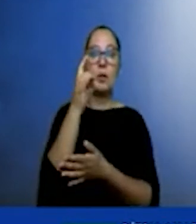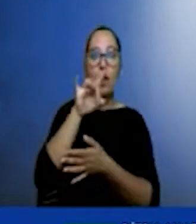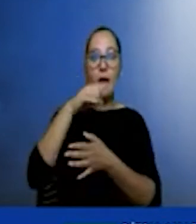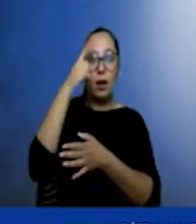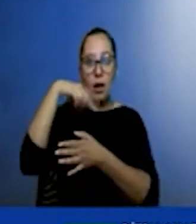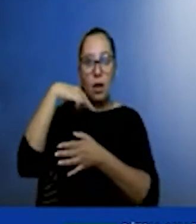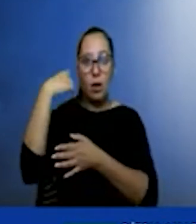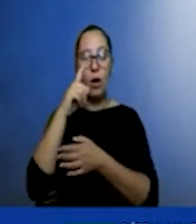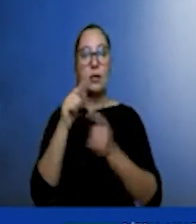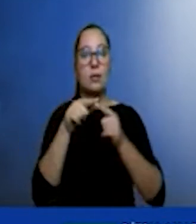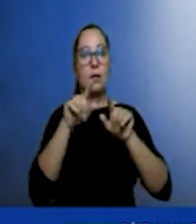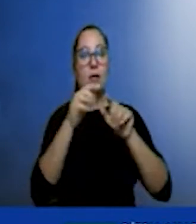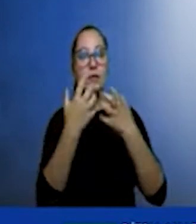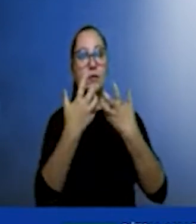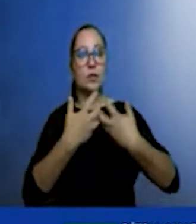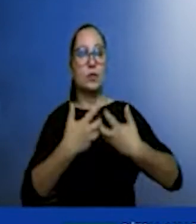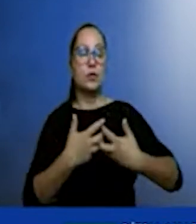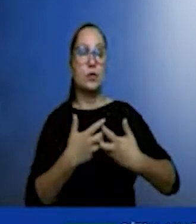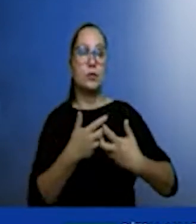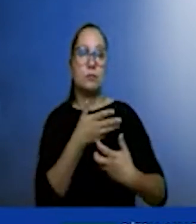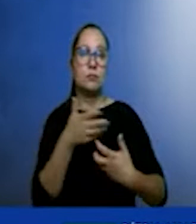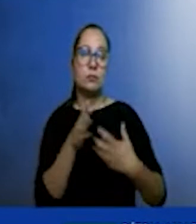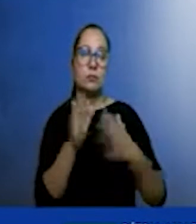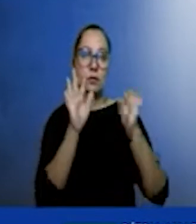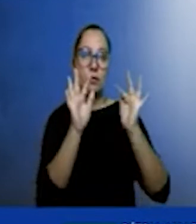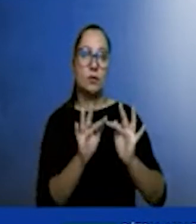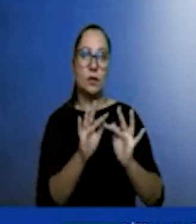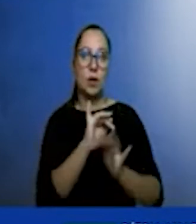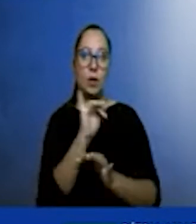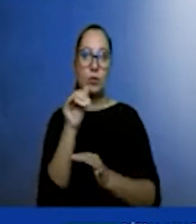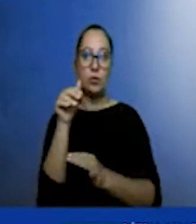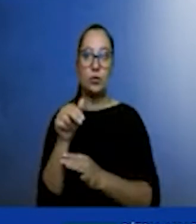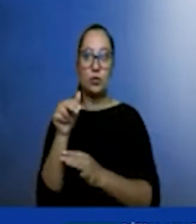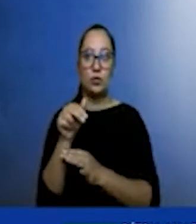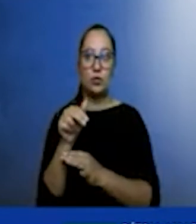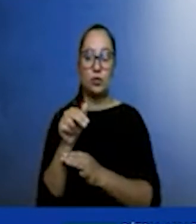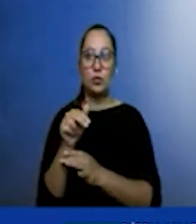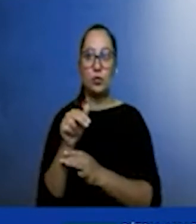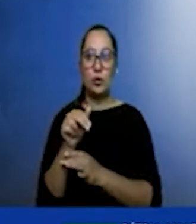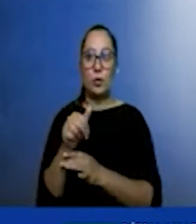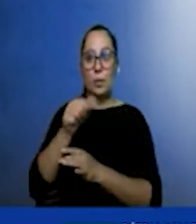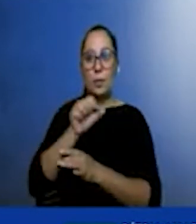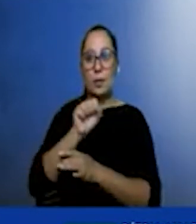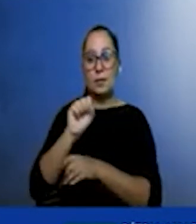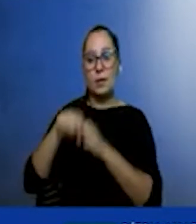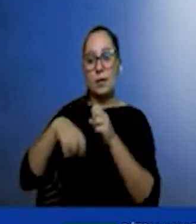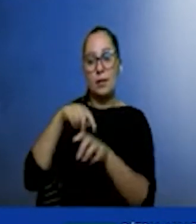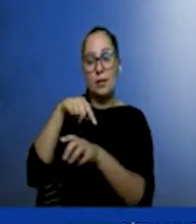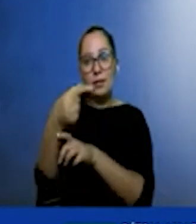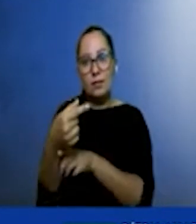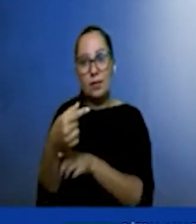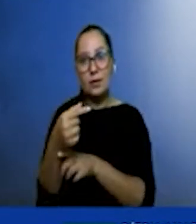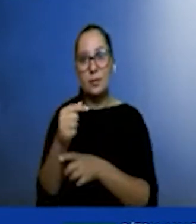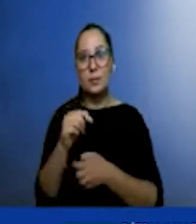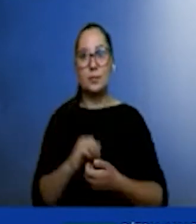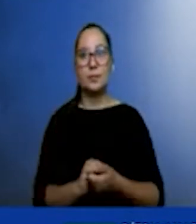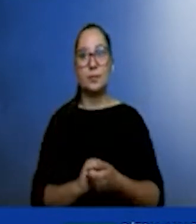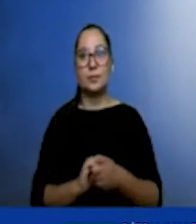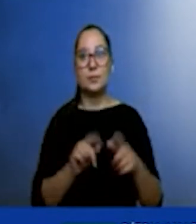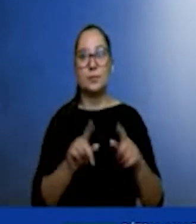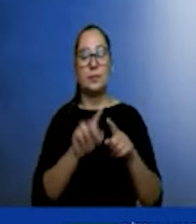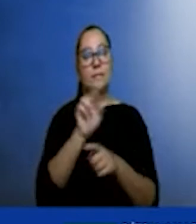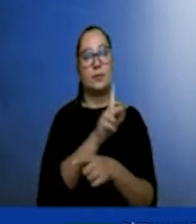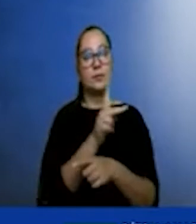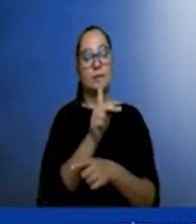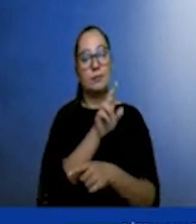funcionando provavelmente no final de junho, primeiro semestre do ano que vem, e o hidrogênio nós vamos utilizar